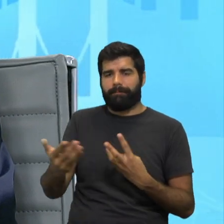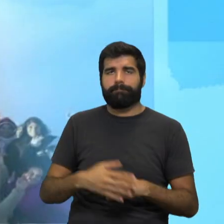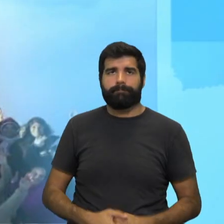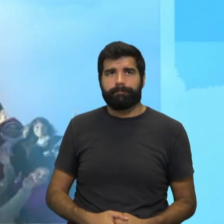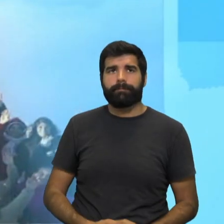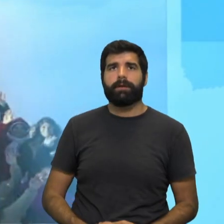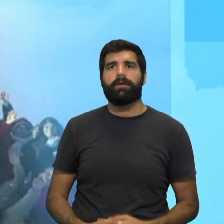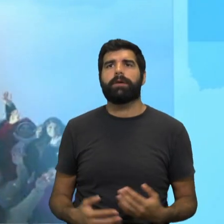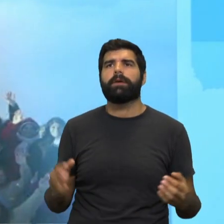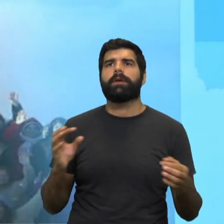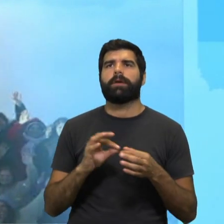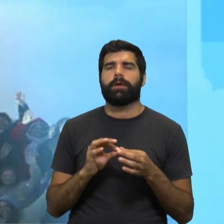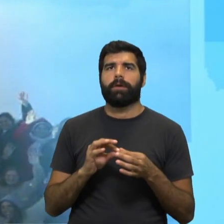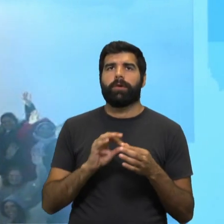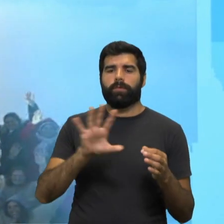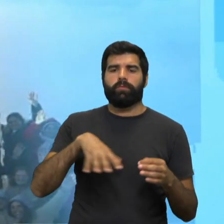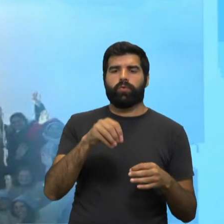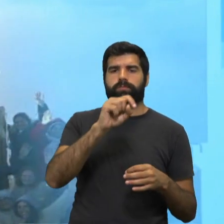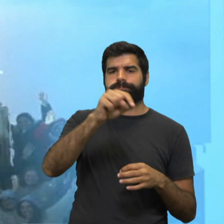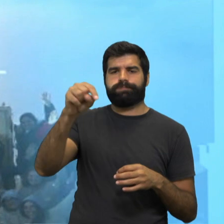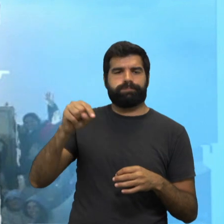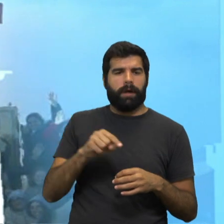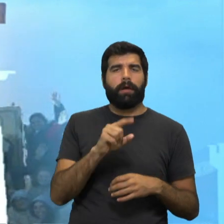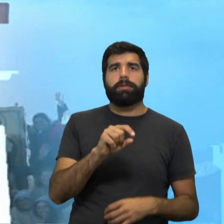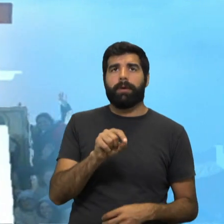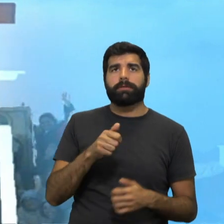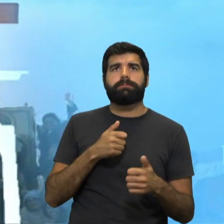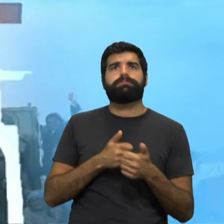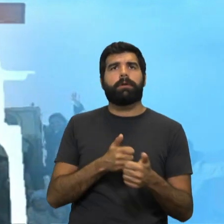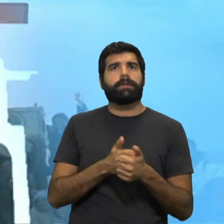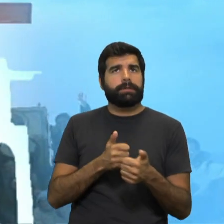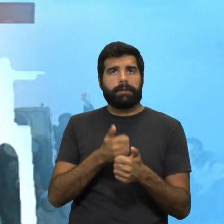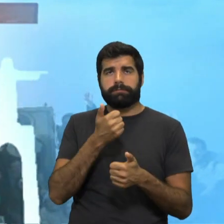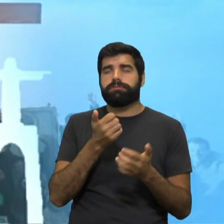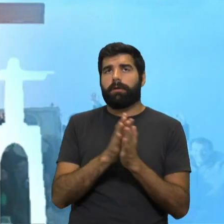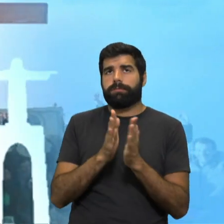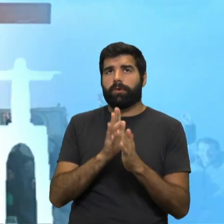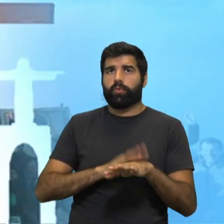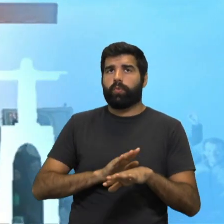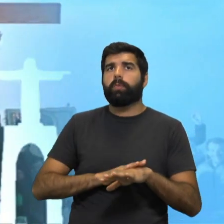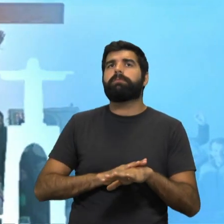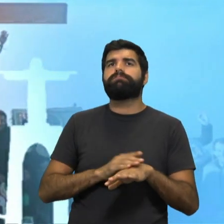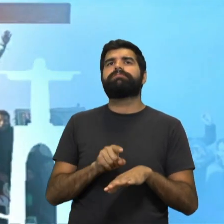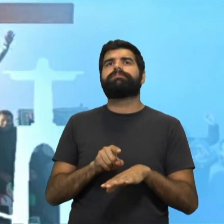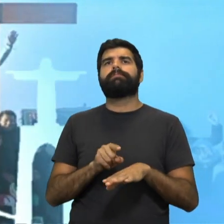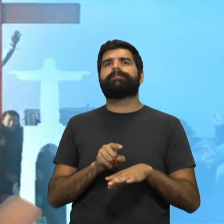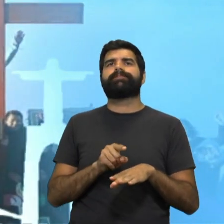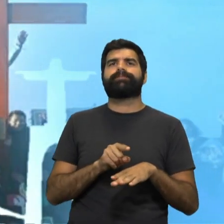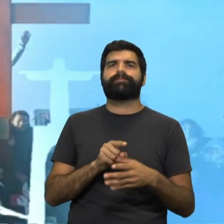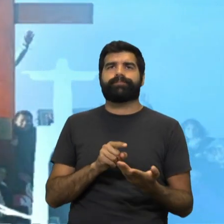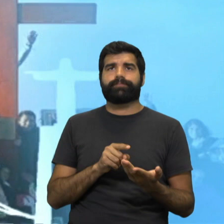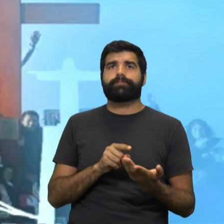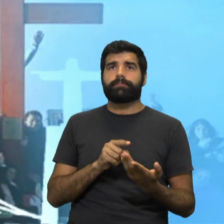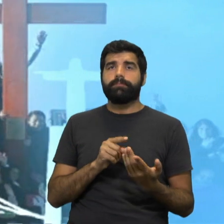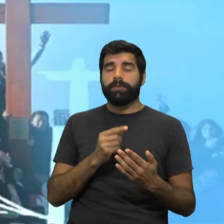E a nível mundial também, estas perseguições religiosas têm, e é uma das